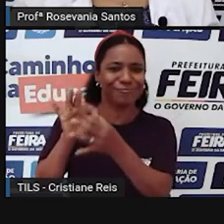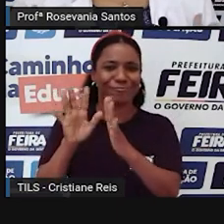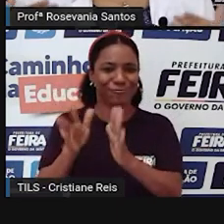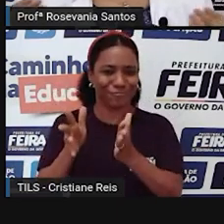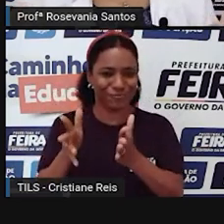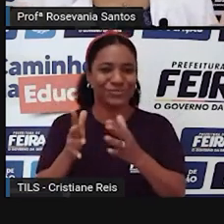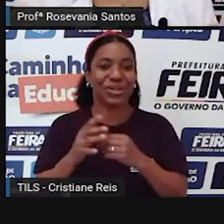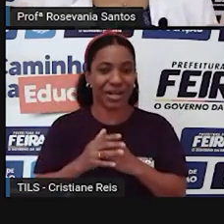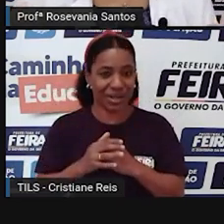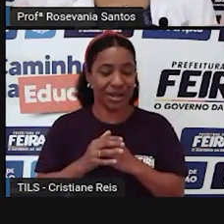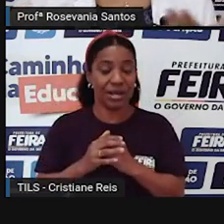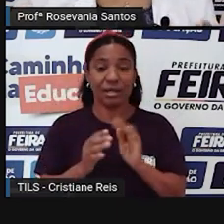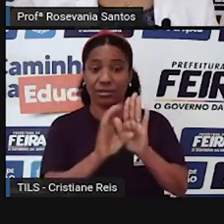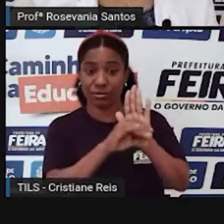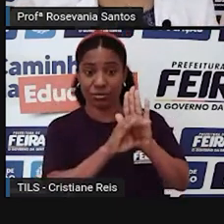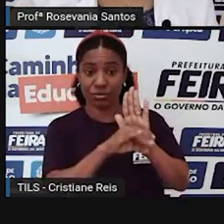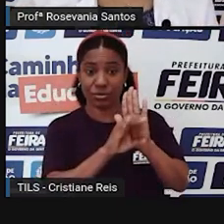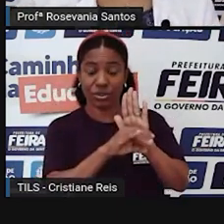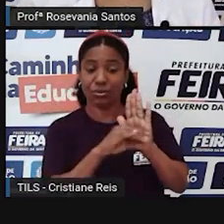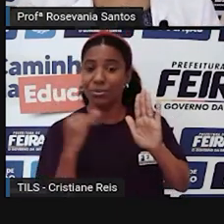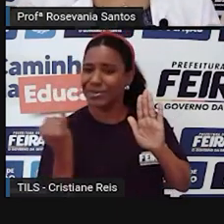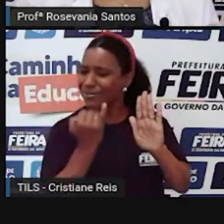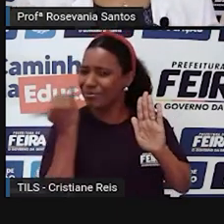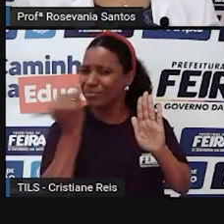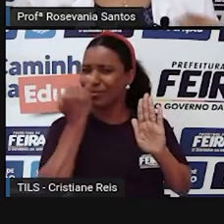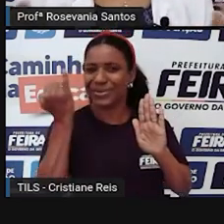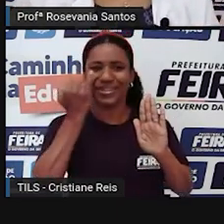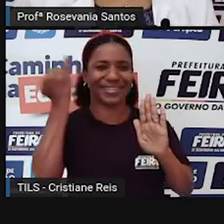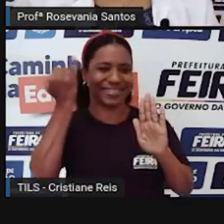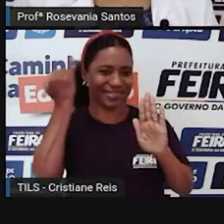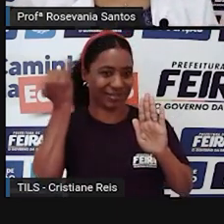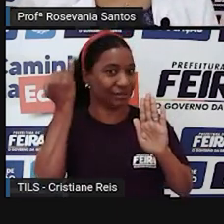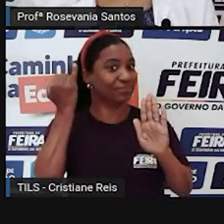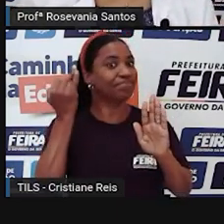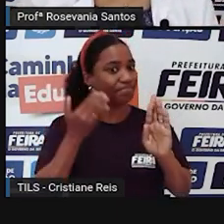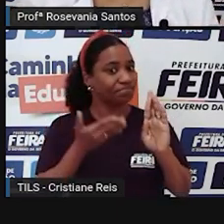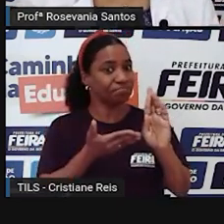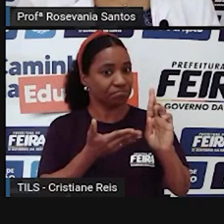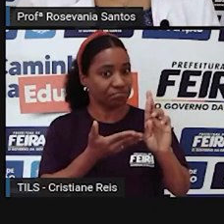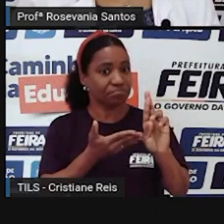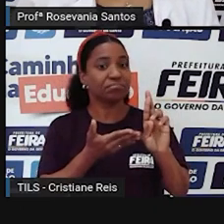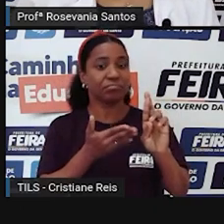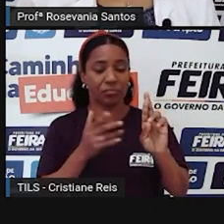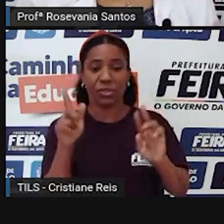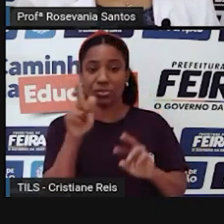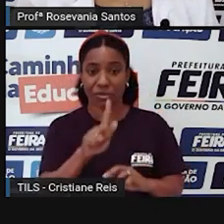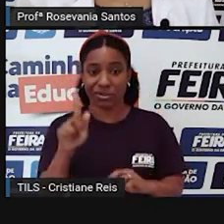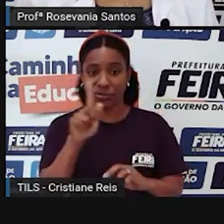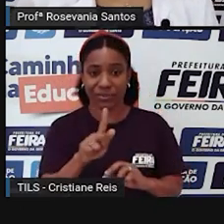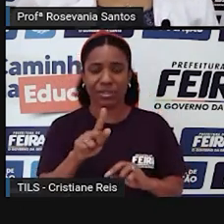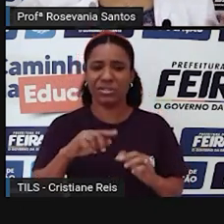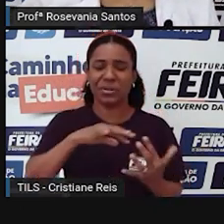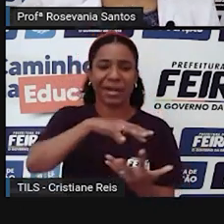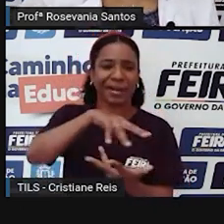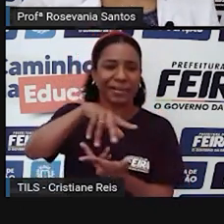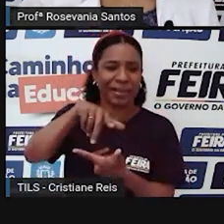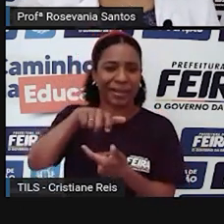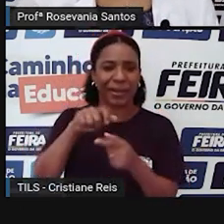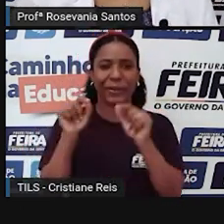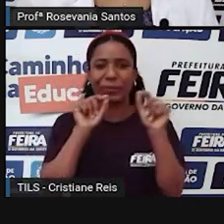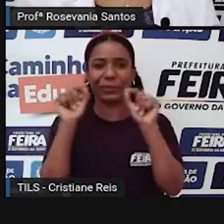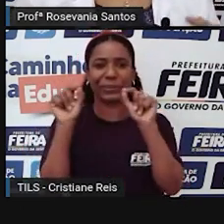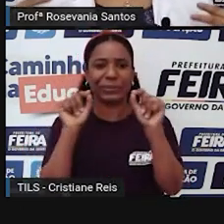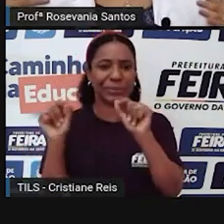alguns conceitos fundamentais, o próprio conceito da geografia, que ele não é somente, né, a descrição da Terra, como a gente vê